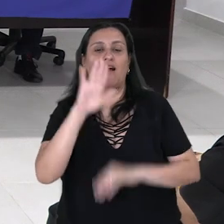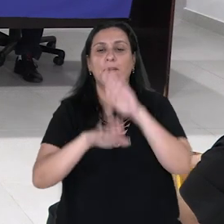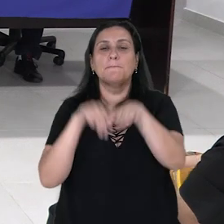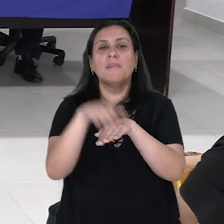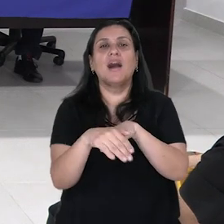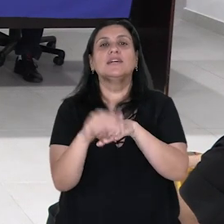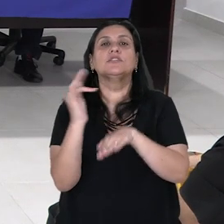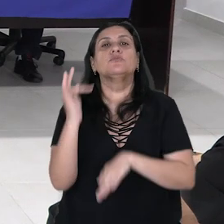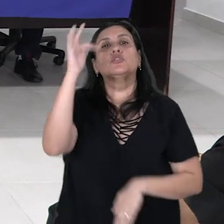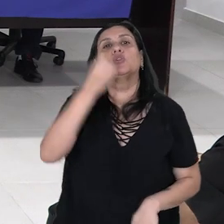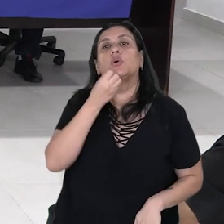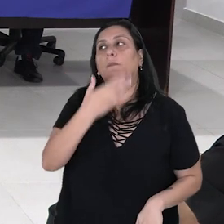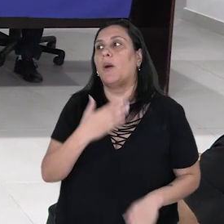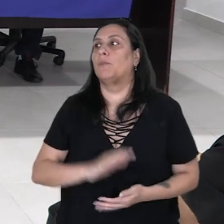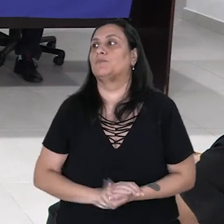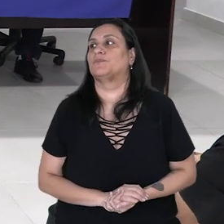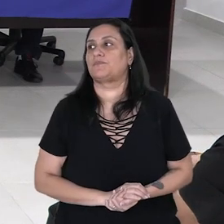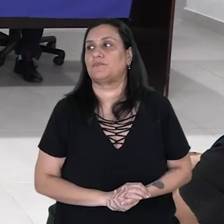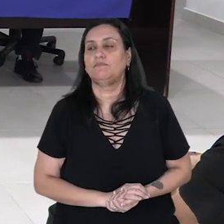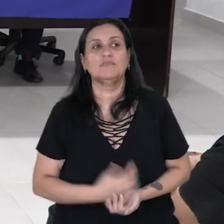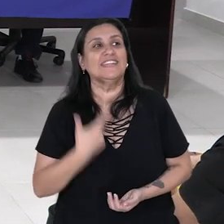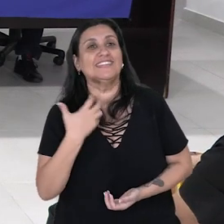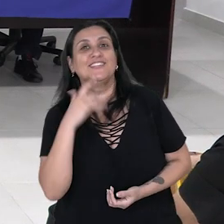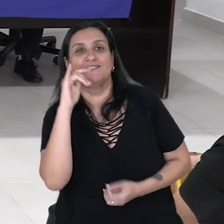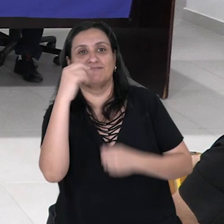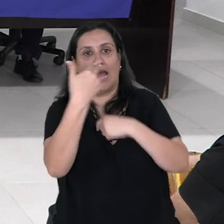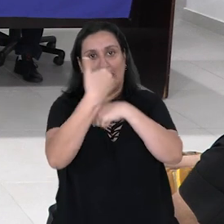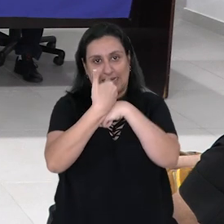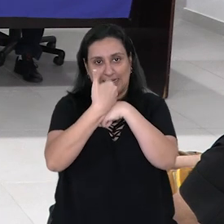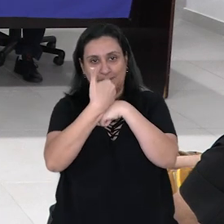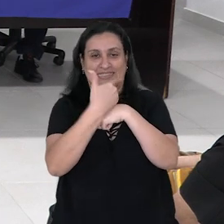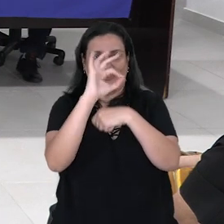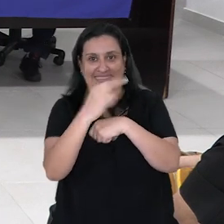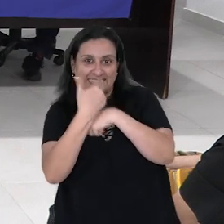gente. Eu queria... Tem que ficar na câmera, né, João?